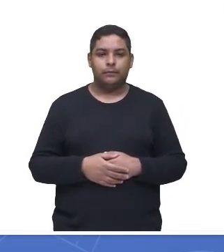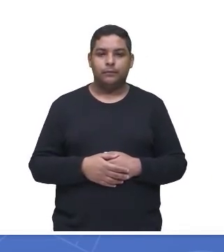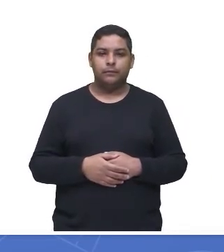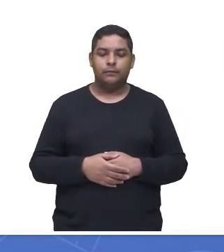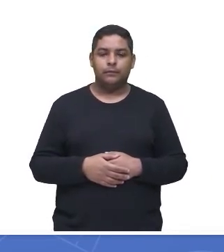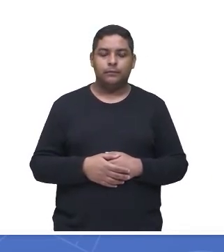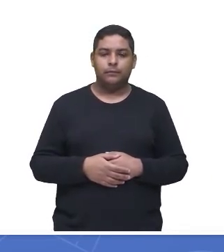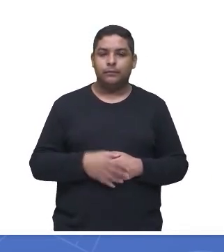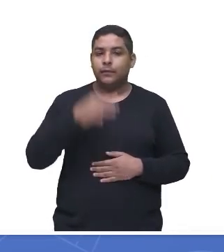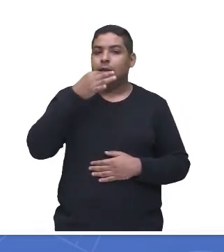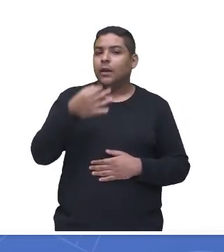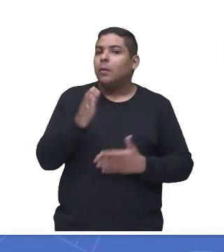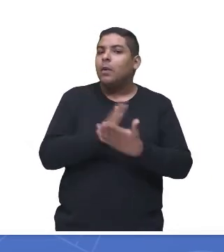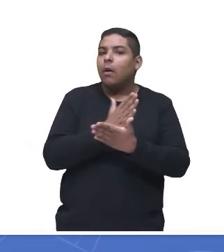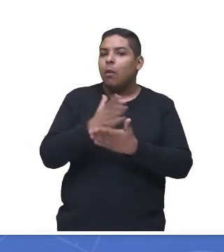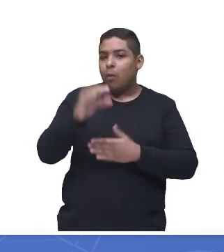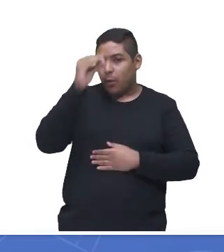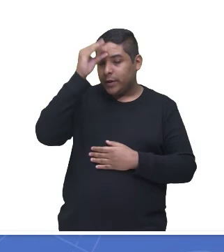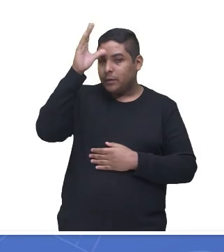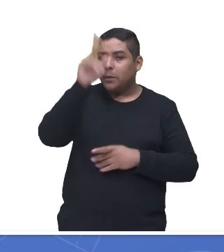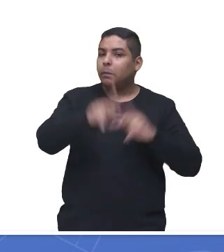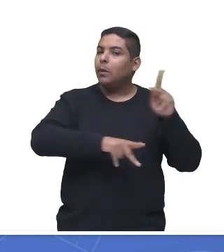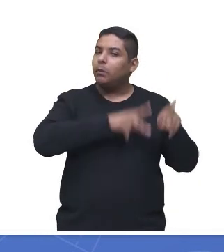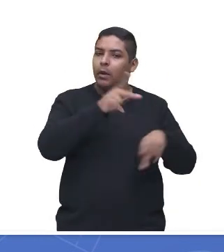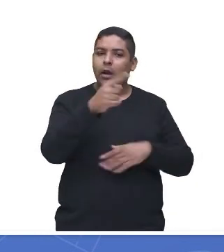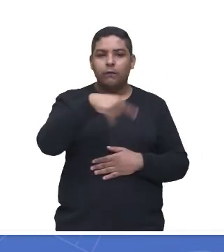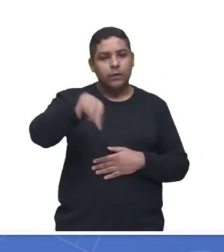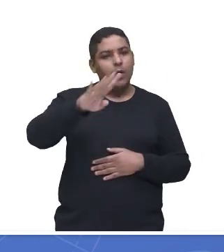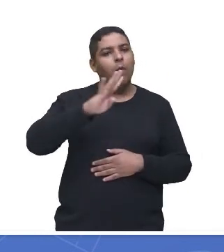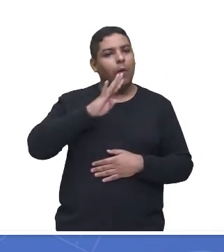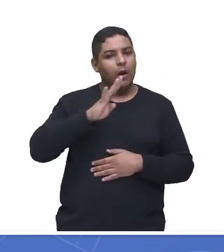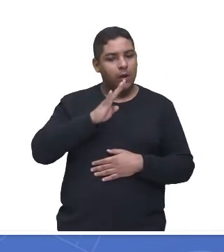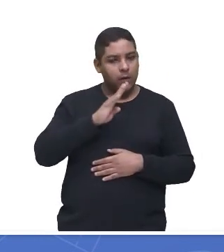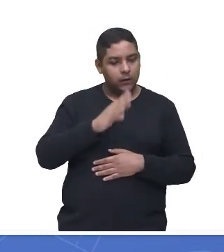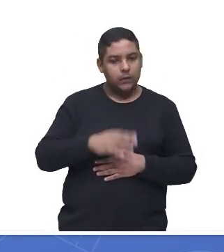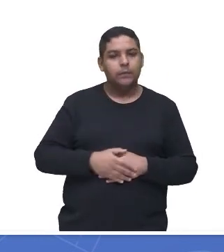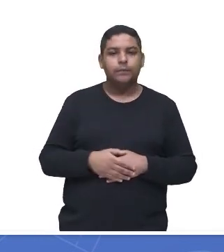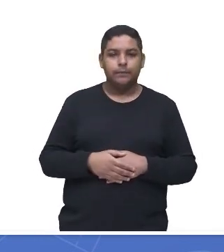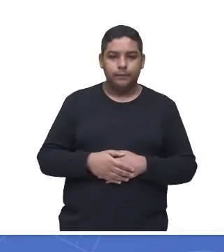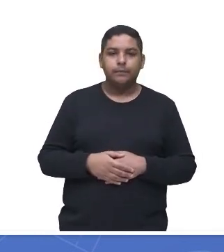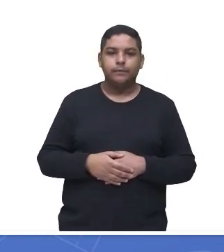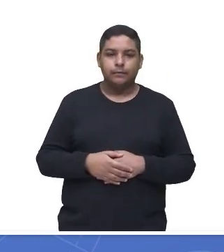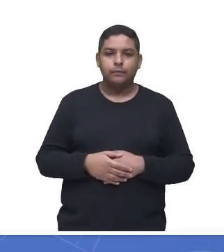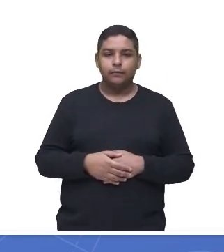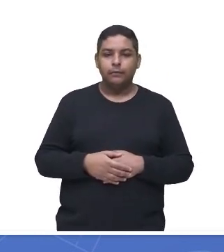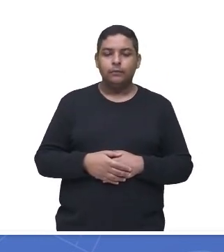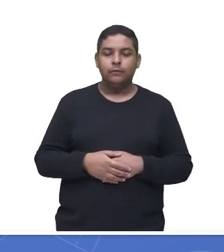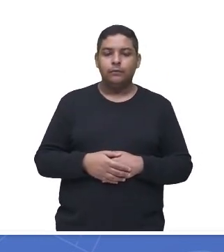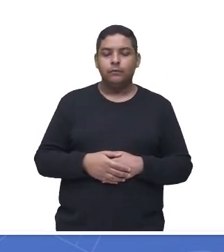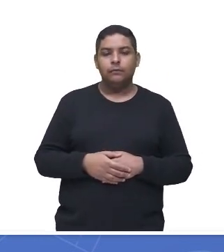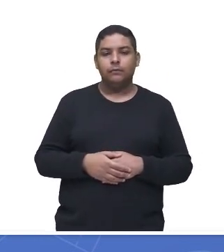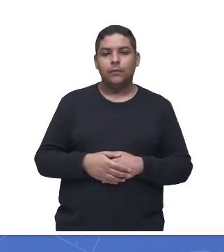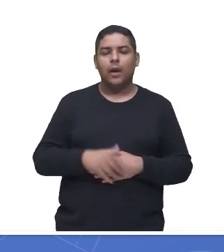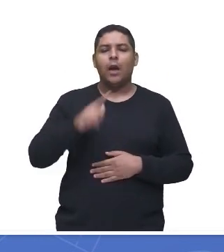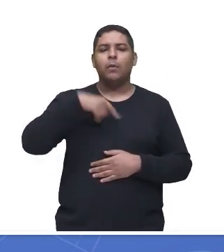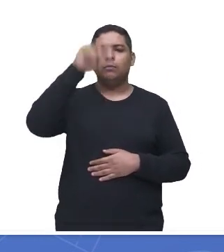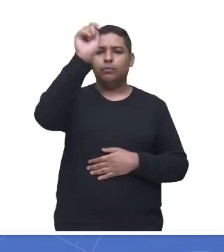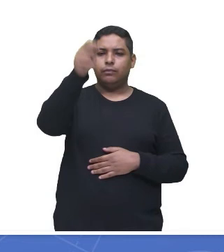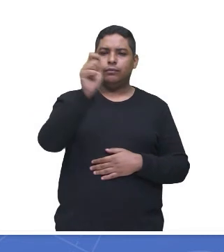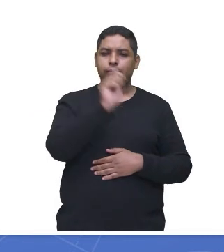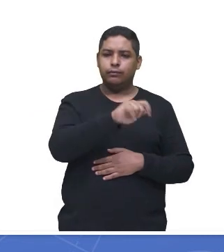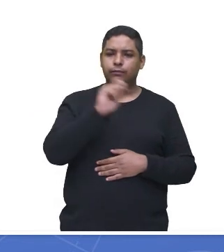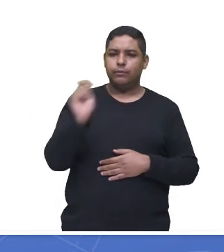cite algum conhecimento popular que você conhece. Às vezes é uma benzedeira, né? Vai